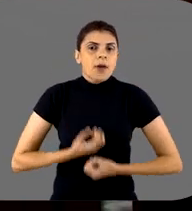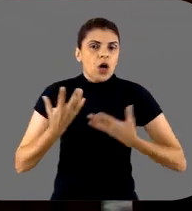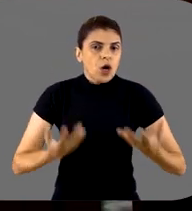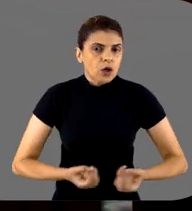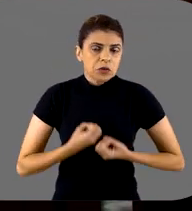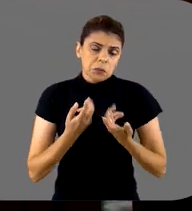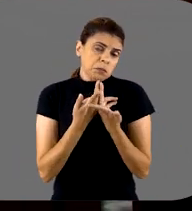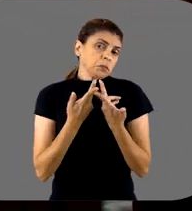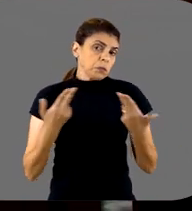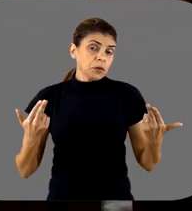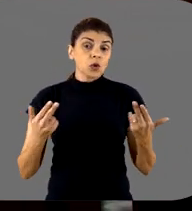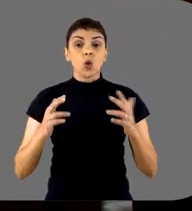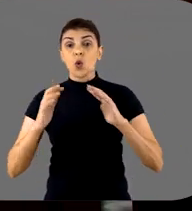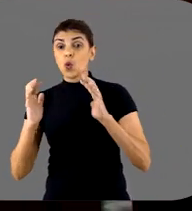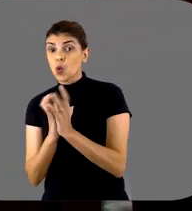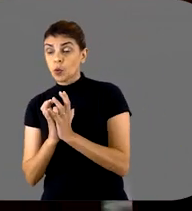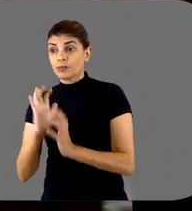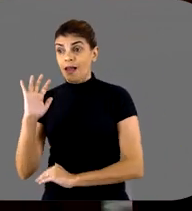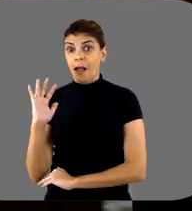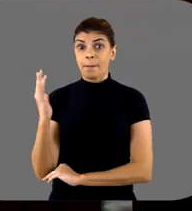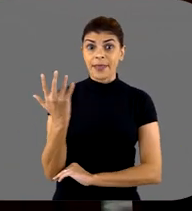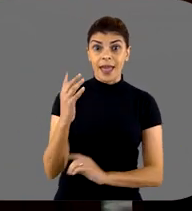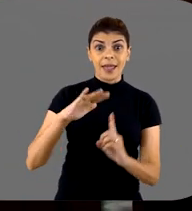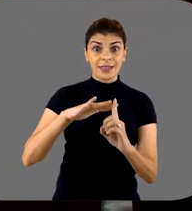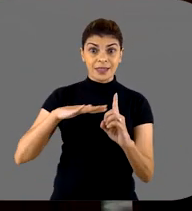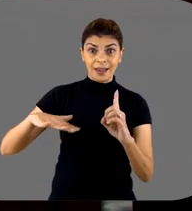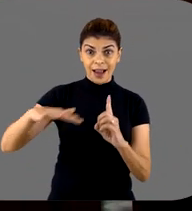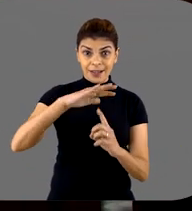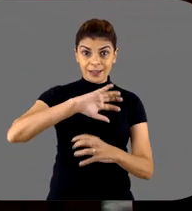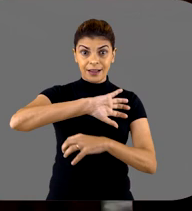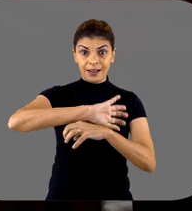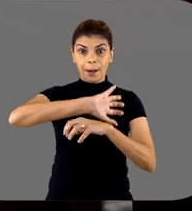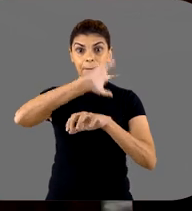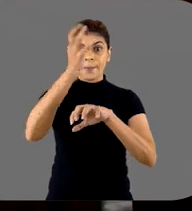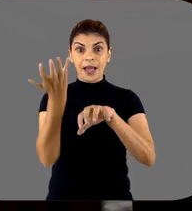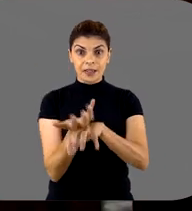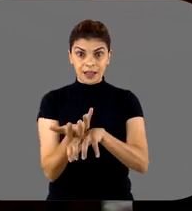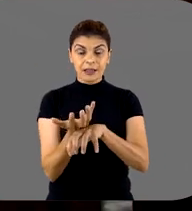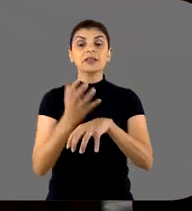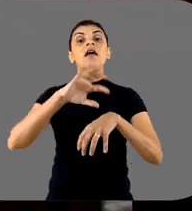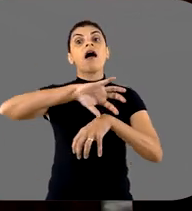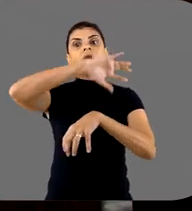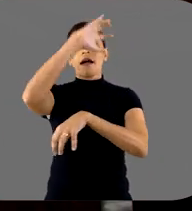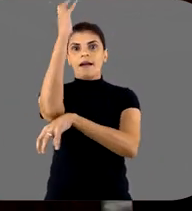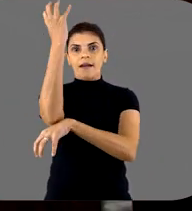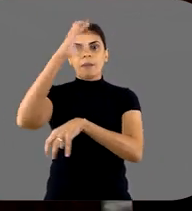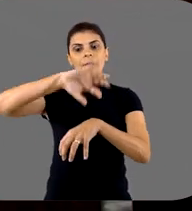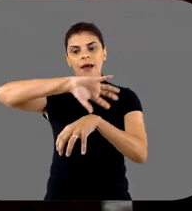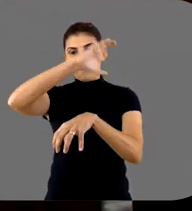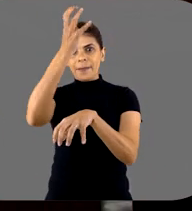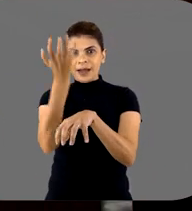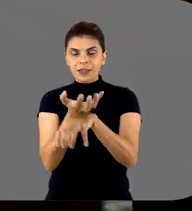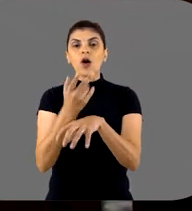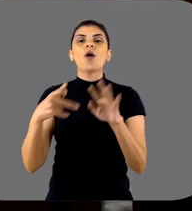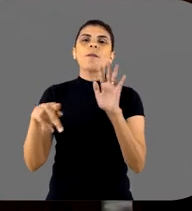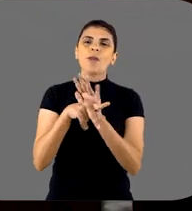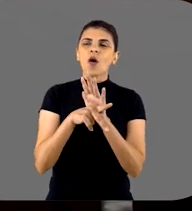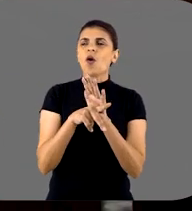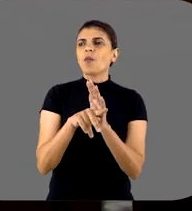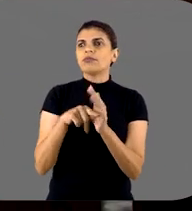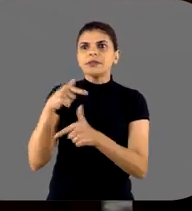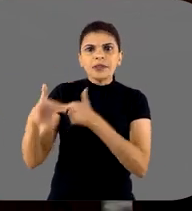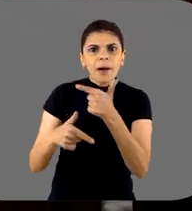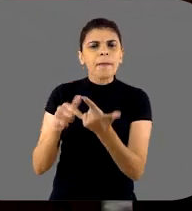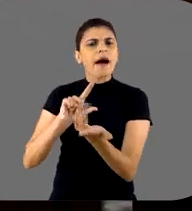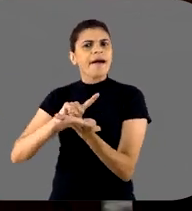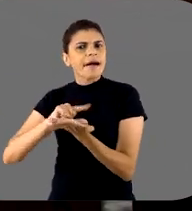ou às vezes produzem dados alternativos. Grupos ambientalistas podem decidir produzir dados alternativos sobre o impacto ambiental